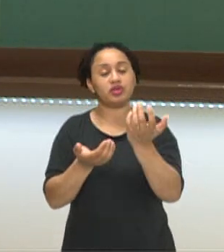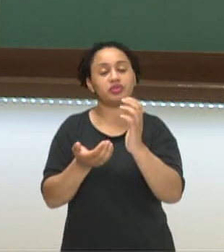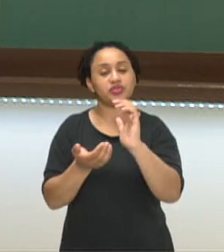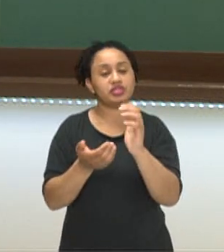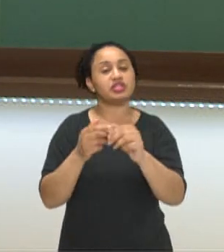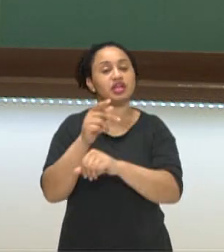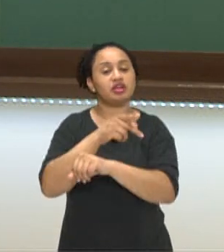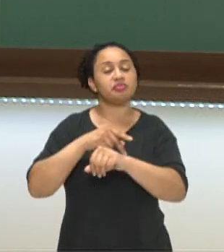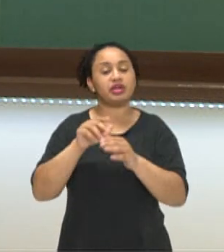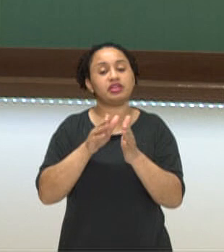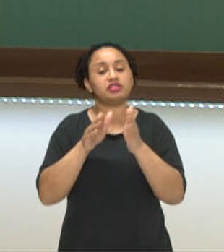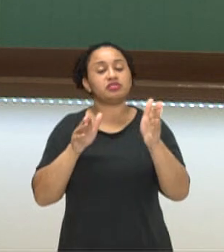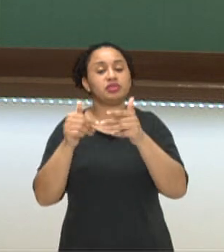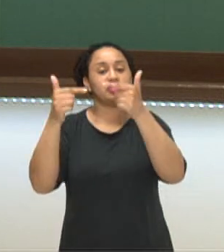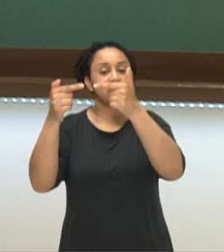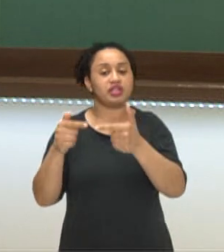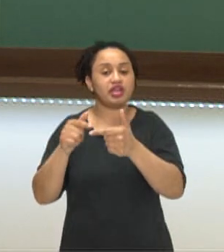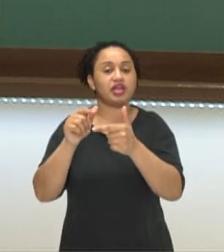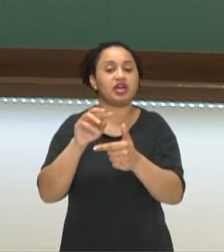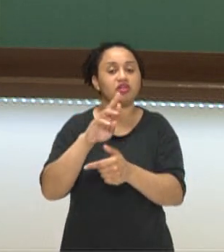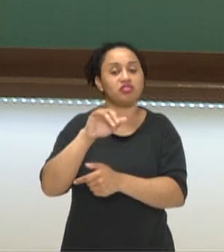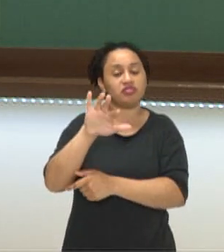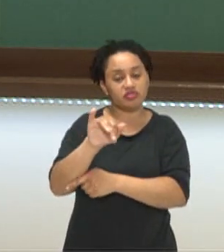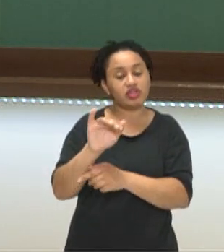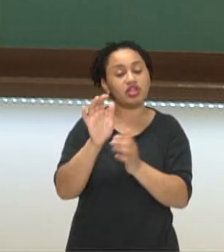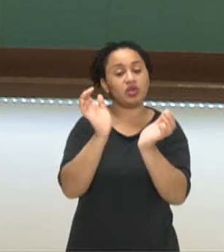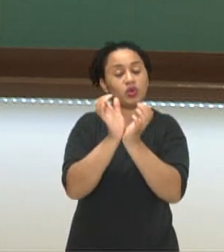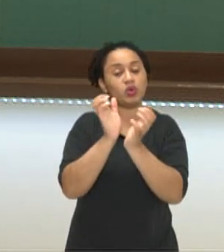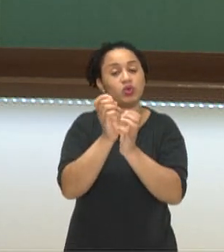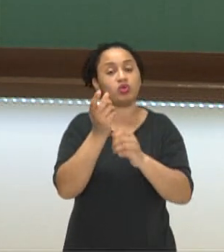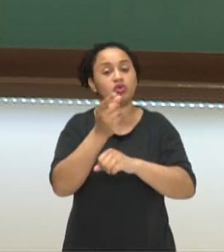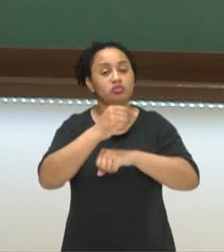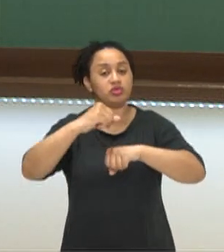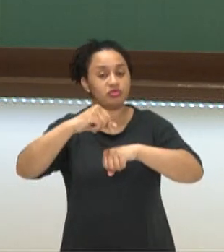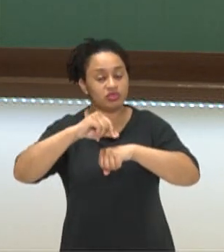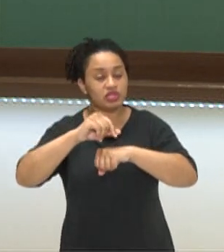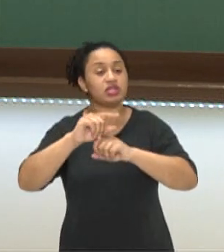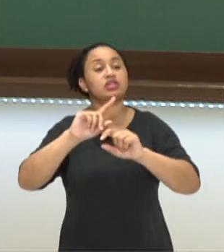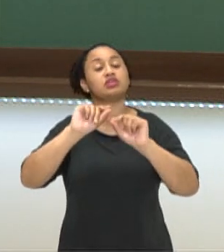que durante a Guerra Fria faziam parte de um bloco capitalista, e que